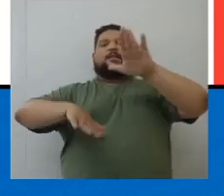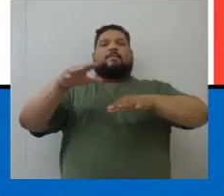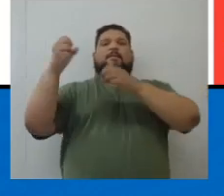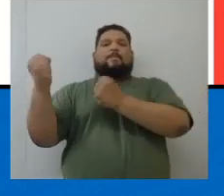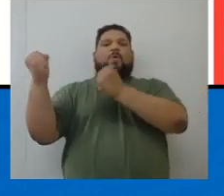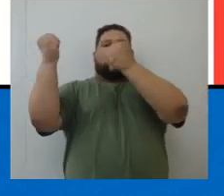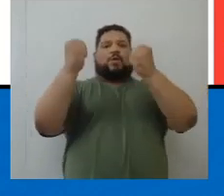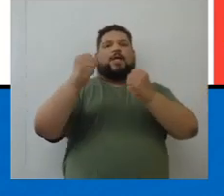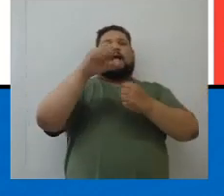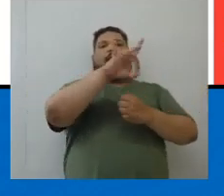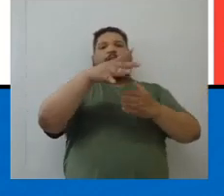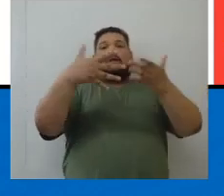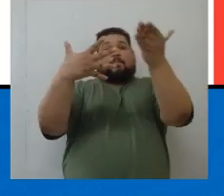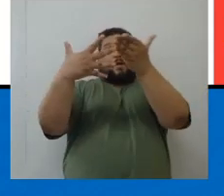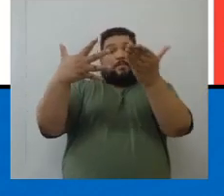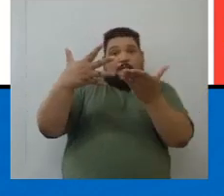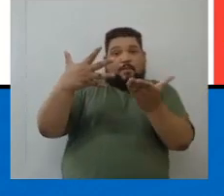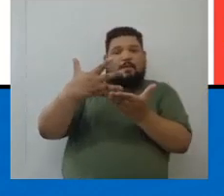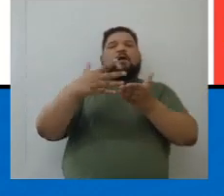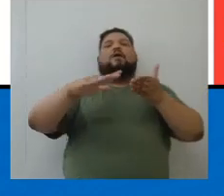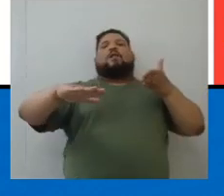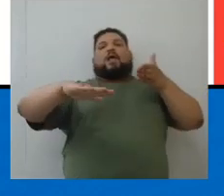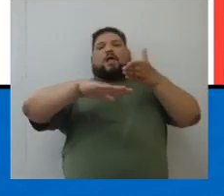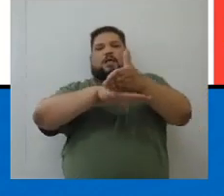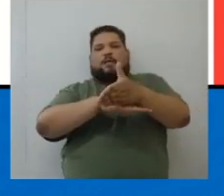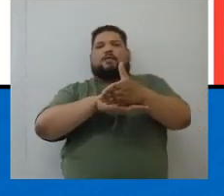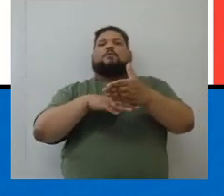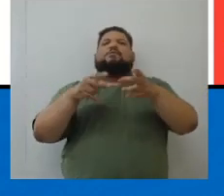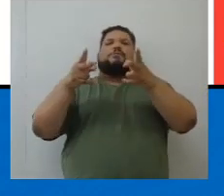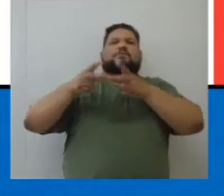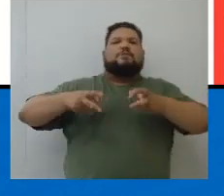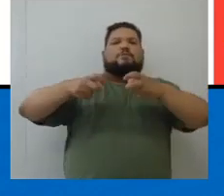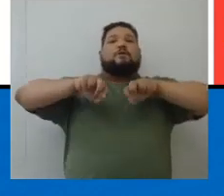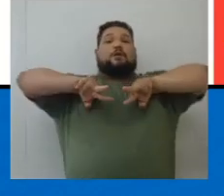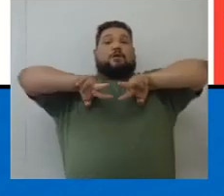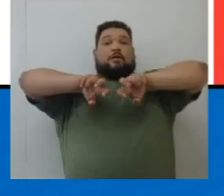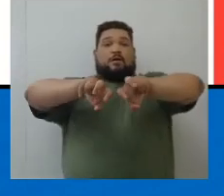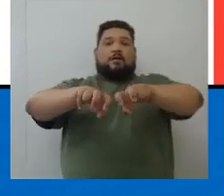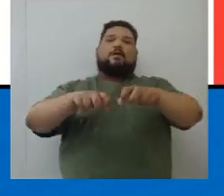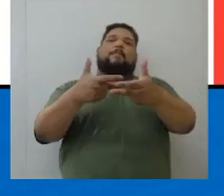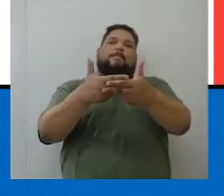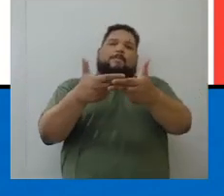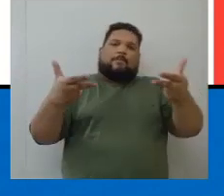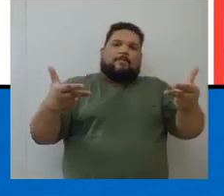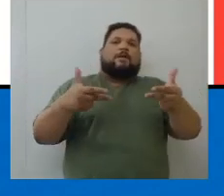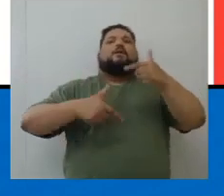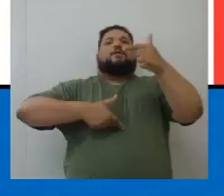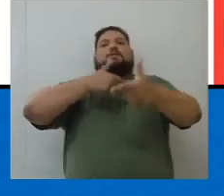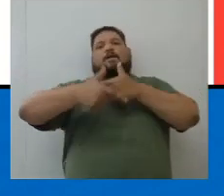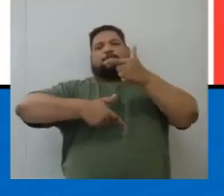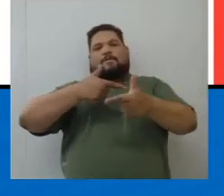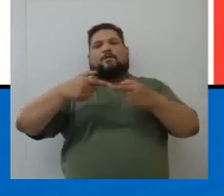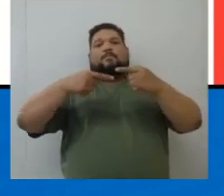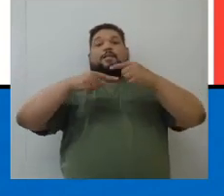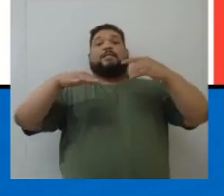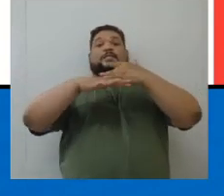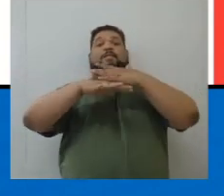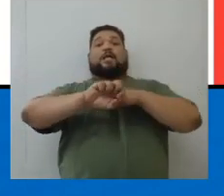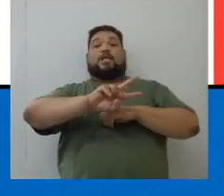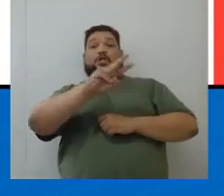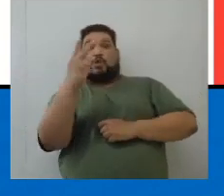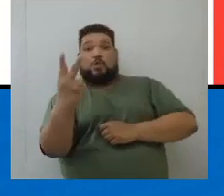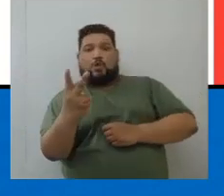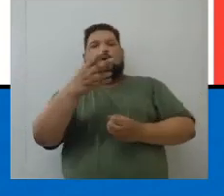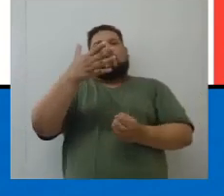poder que cada um deles tem ao acesso ao consumo de bens e serviços. Então, são duas cidades que são